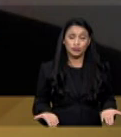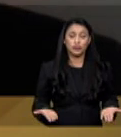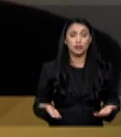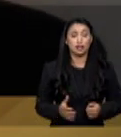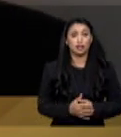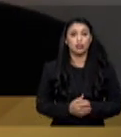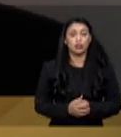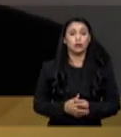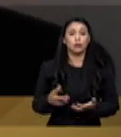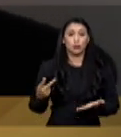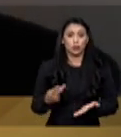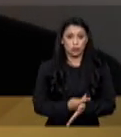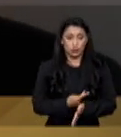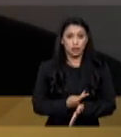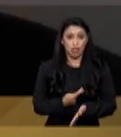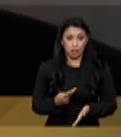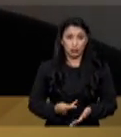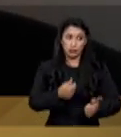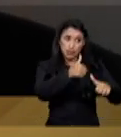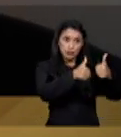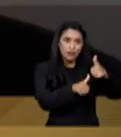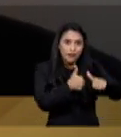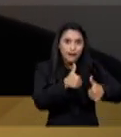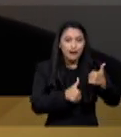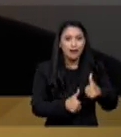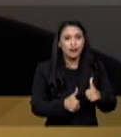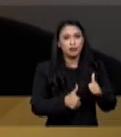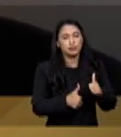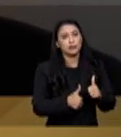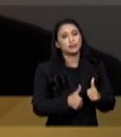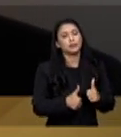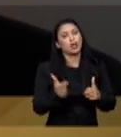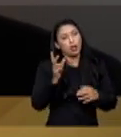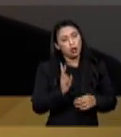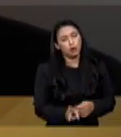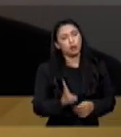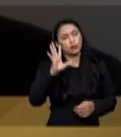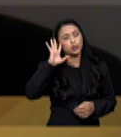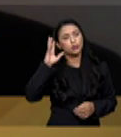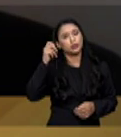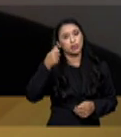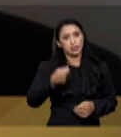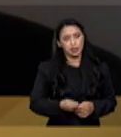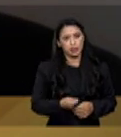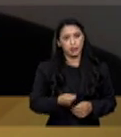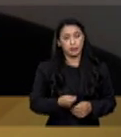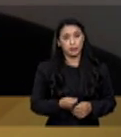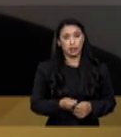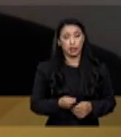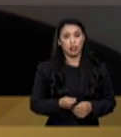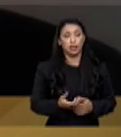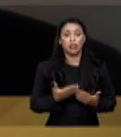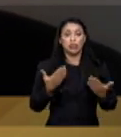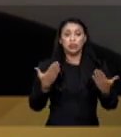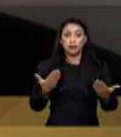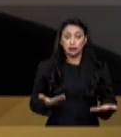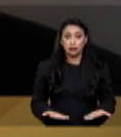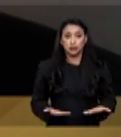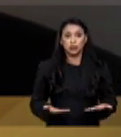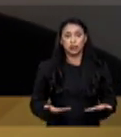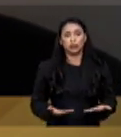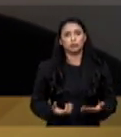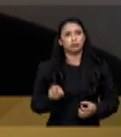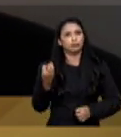que ocorre no caso sob análise. Prossegue a decisão recorrida. Diante do surgimento